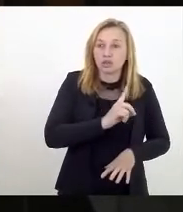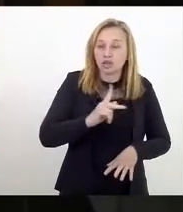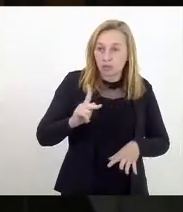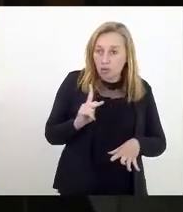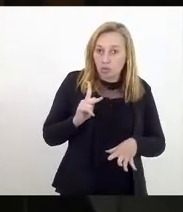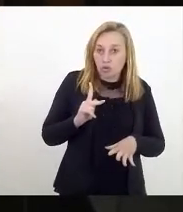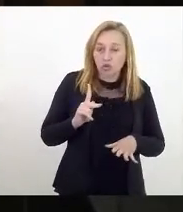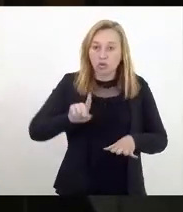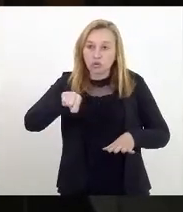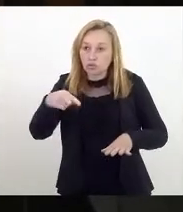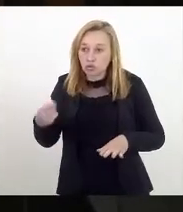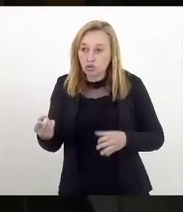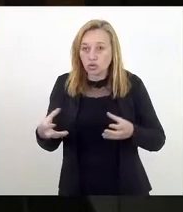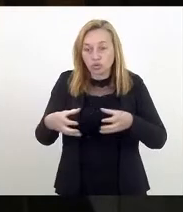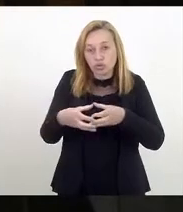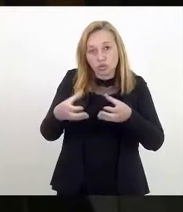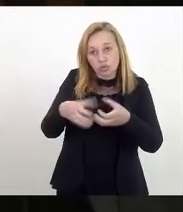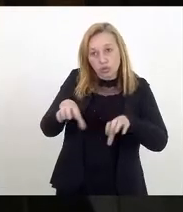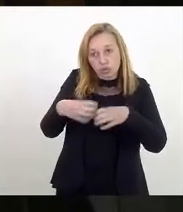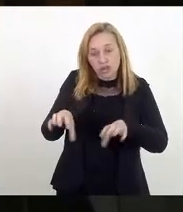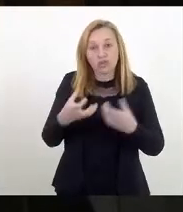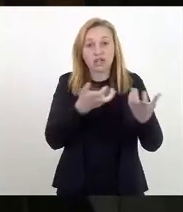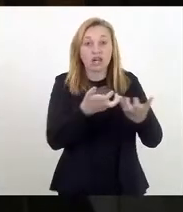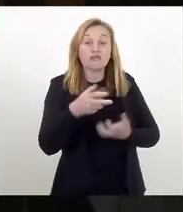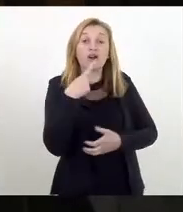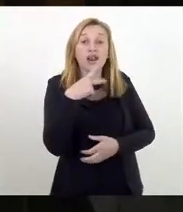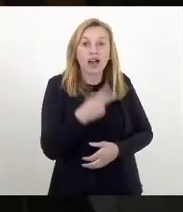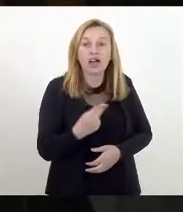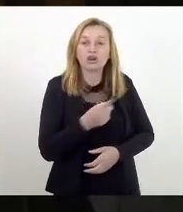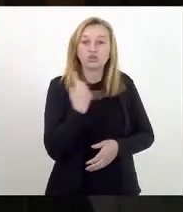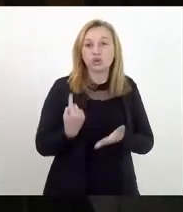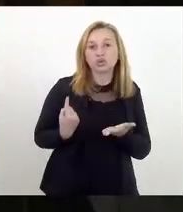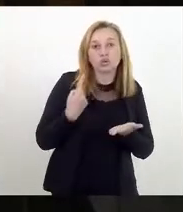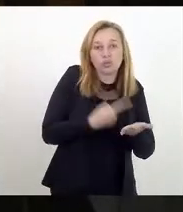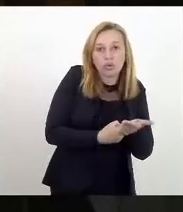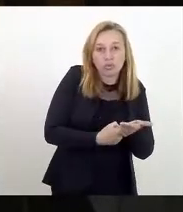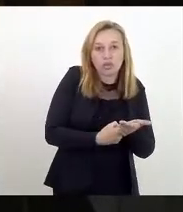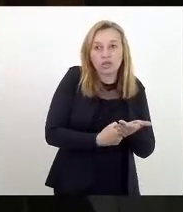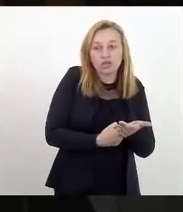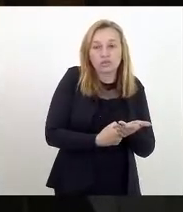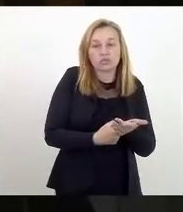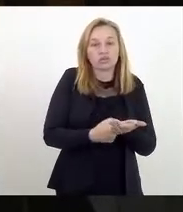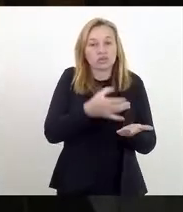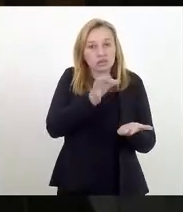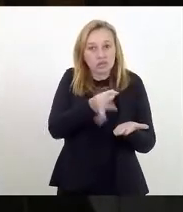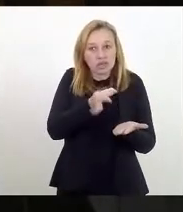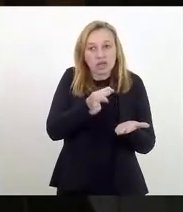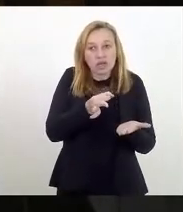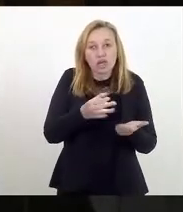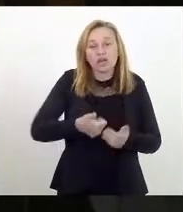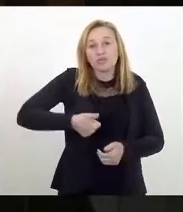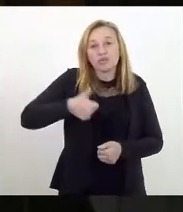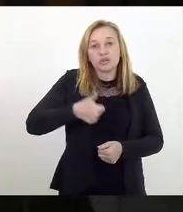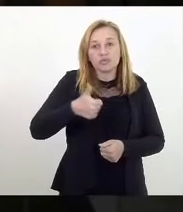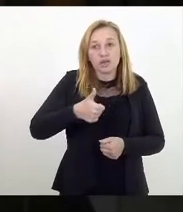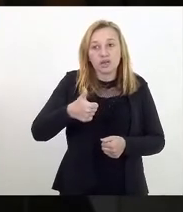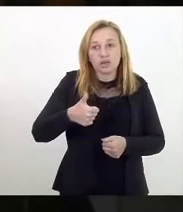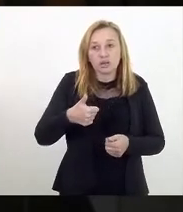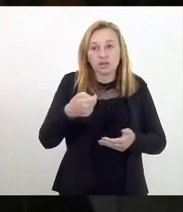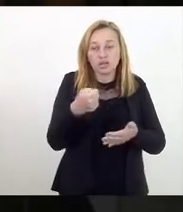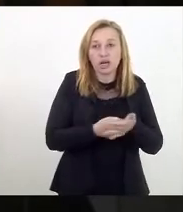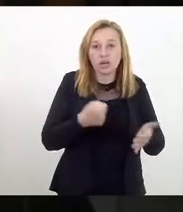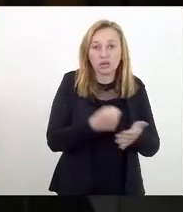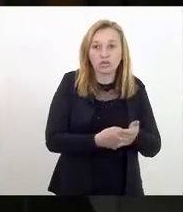demais concursados. Então, quero dizer que o nosso compromisso está absolutamente firmado, em primeiro lugar, em defesa daqueles que